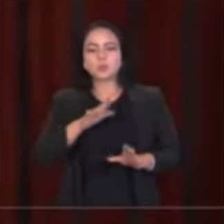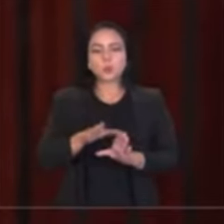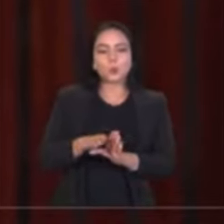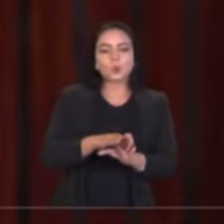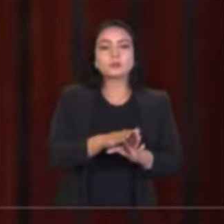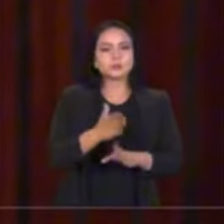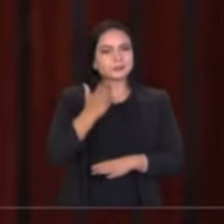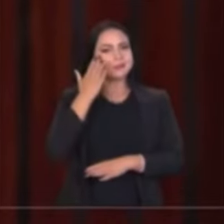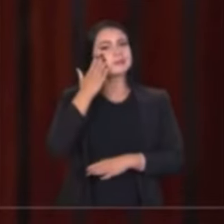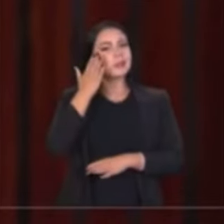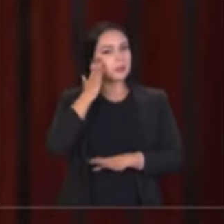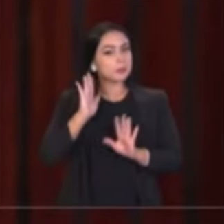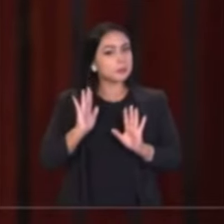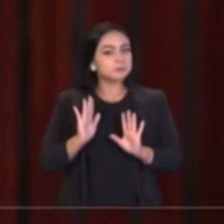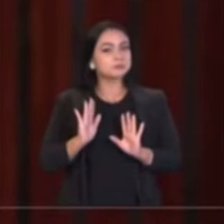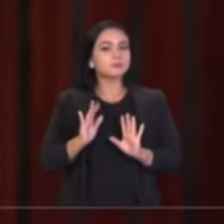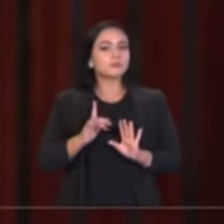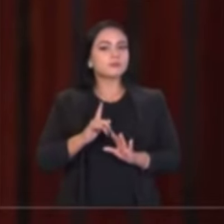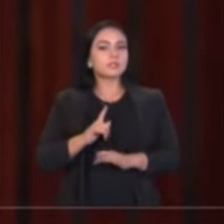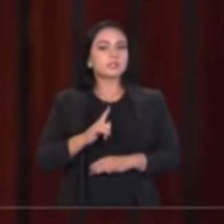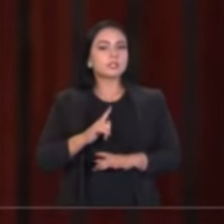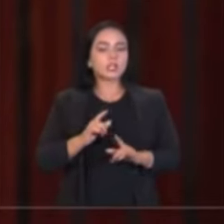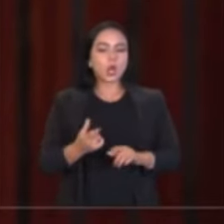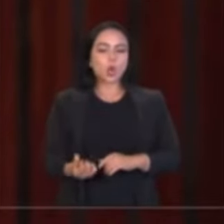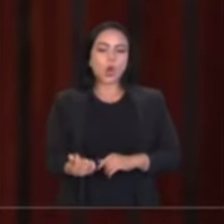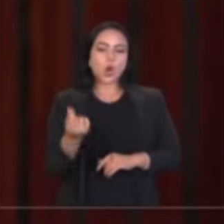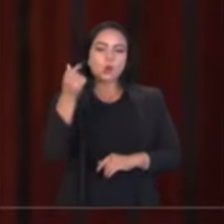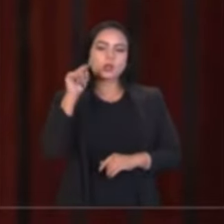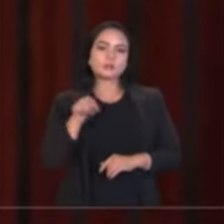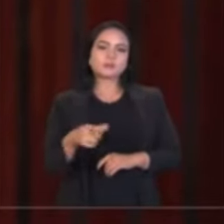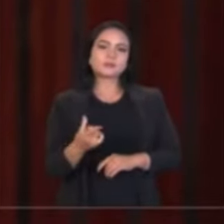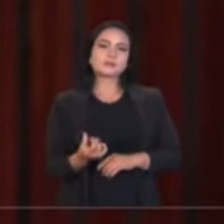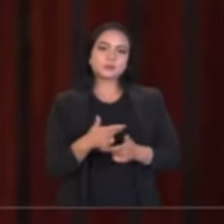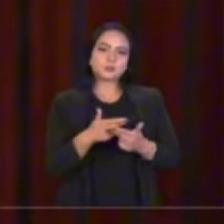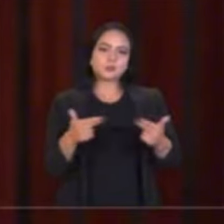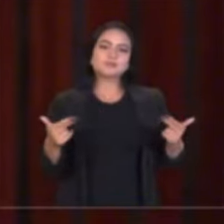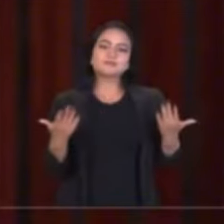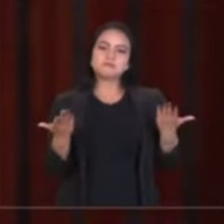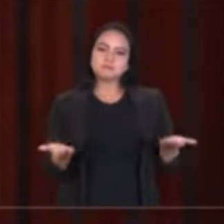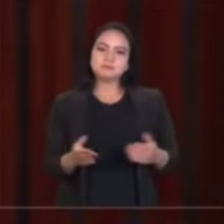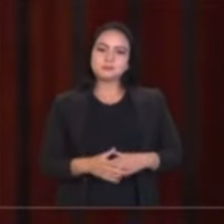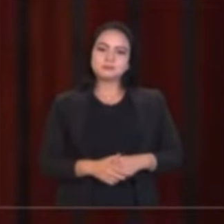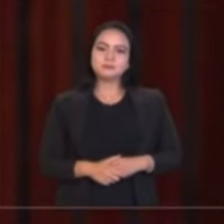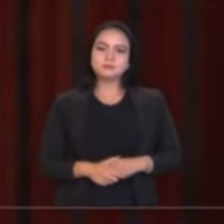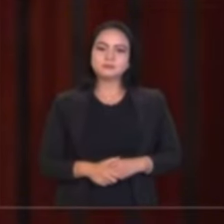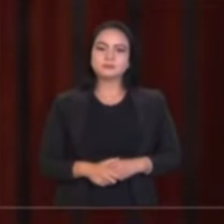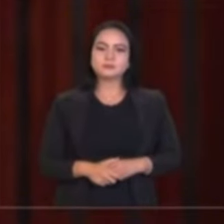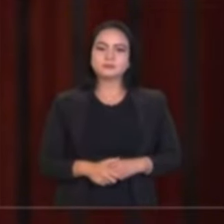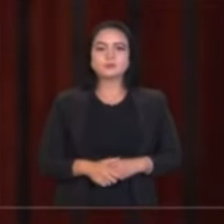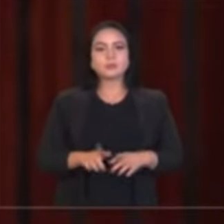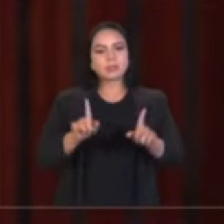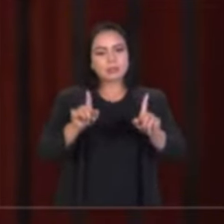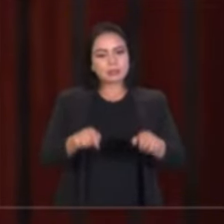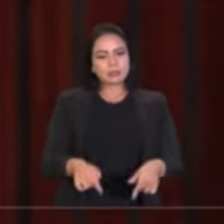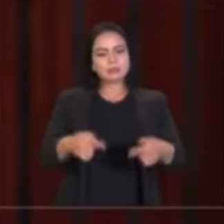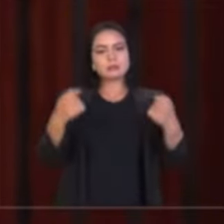instrumentalizadas. Sabem e lucram com isso. Então, é